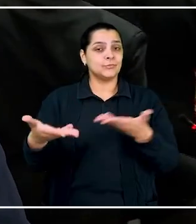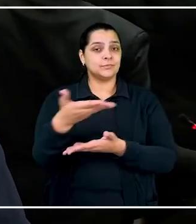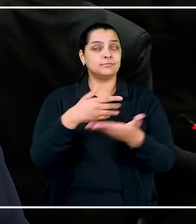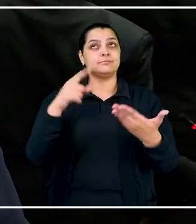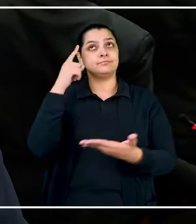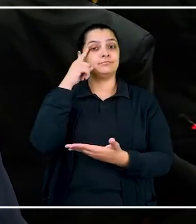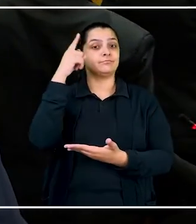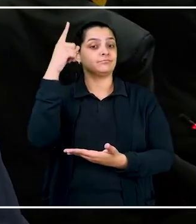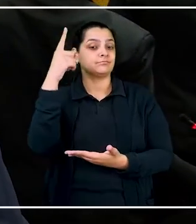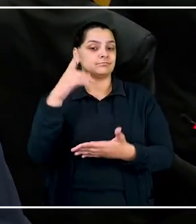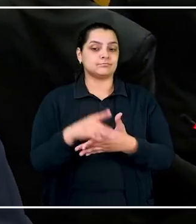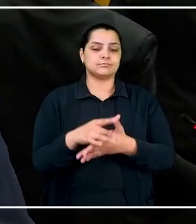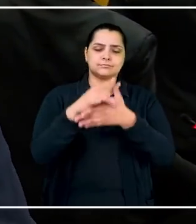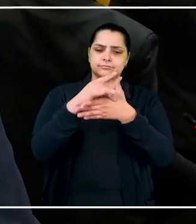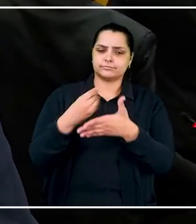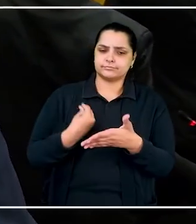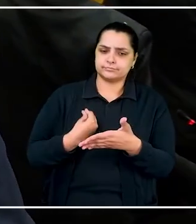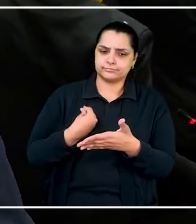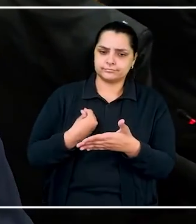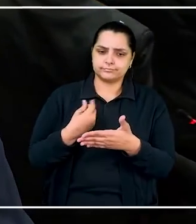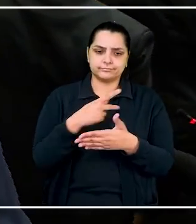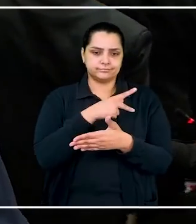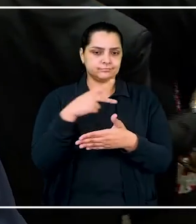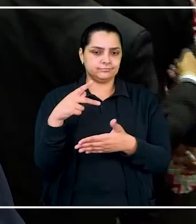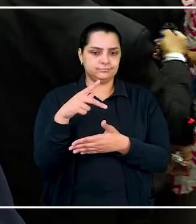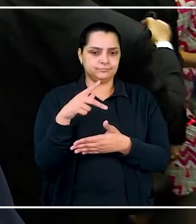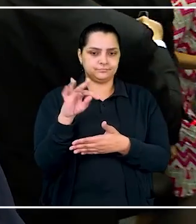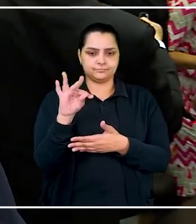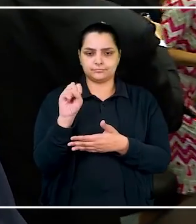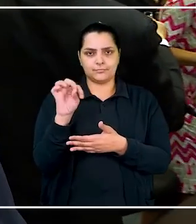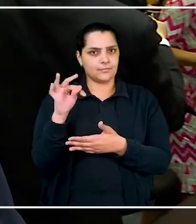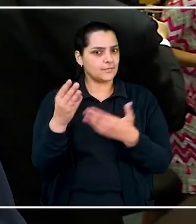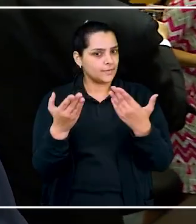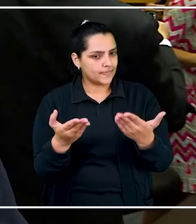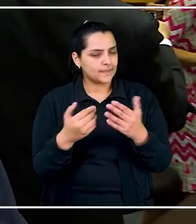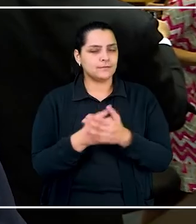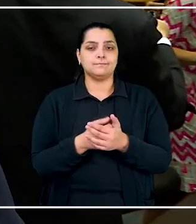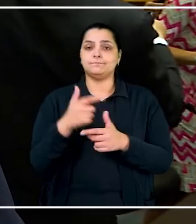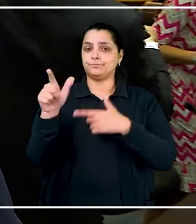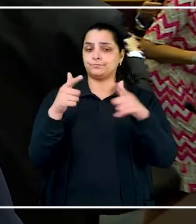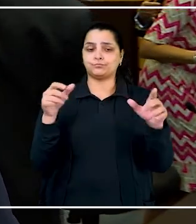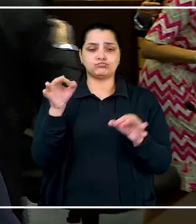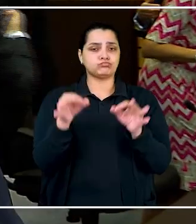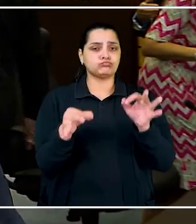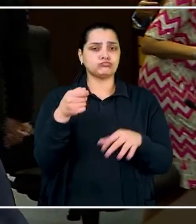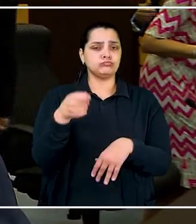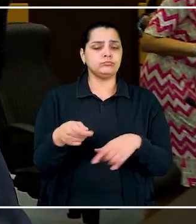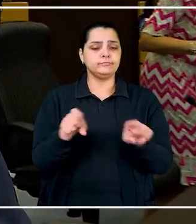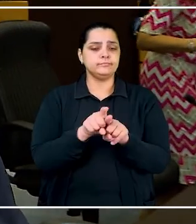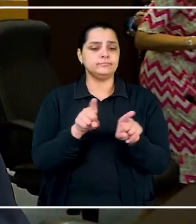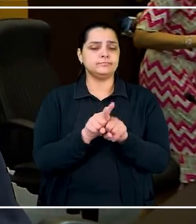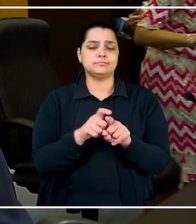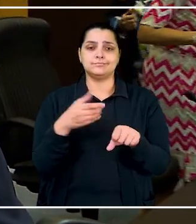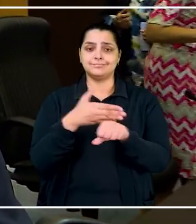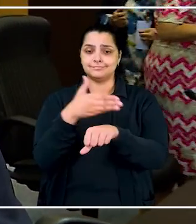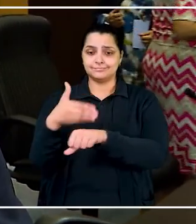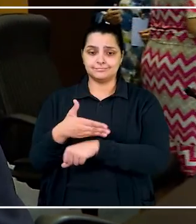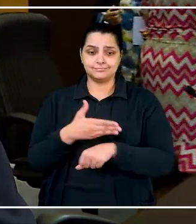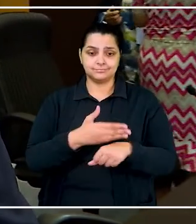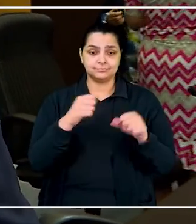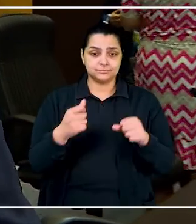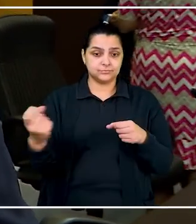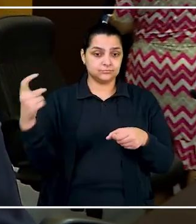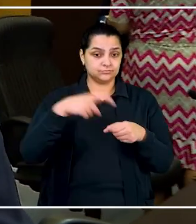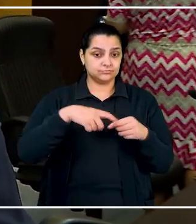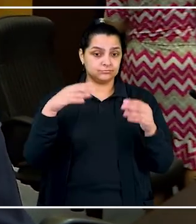nasce a colaboração de ideias. Há líderes presentes aqui, o presidente do TST está presente, assim como muitos outros juízes. Cada um dos participantes